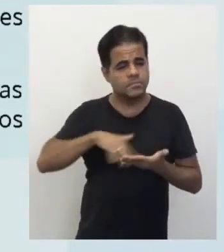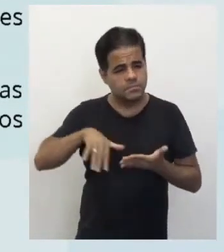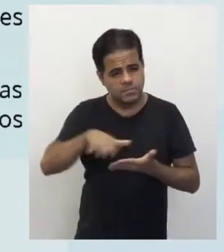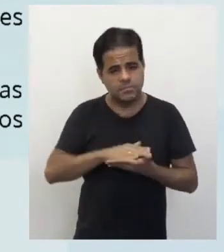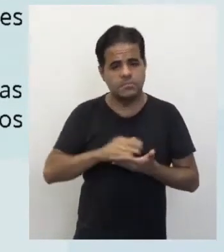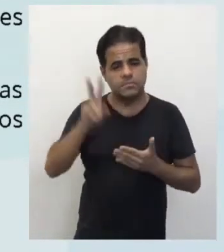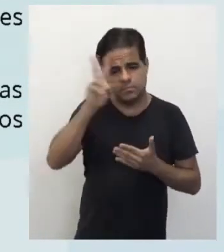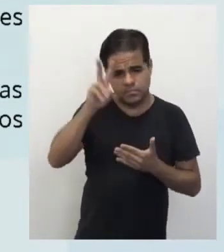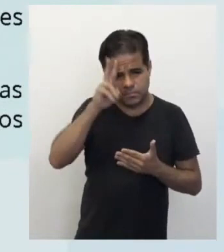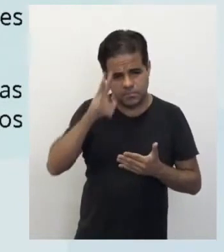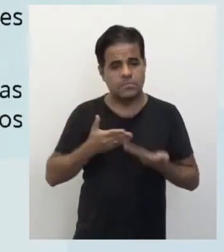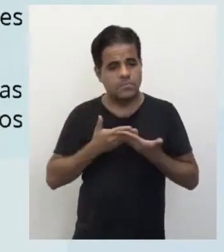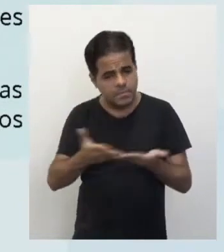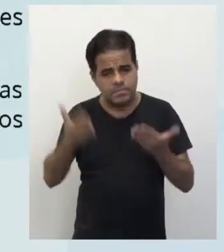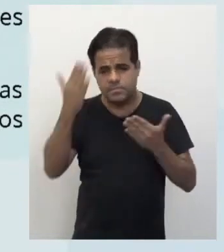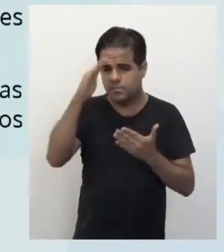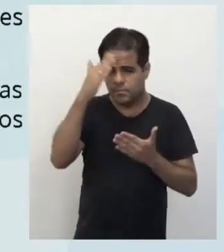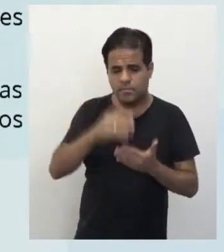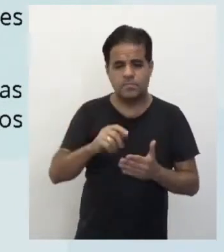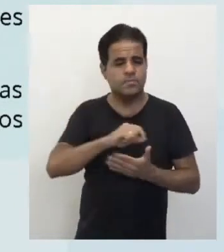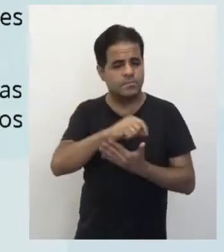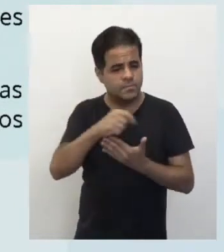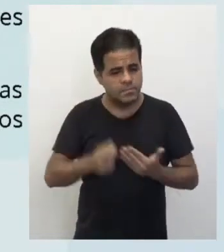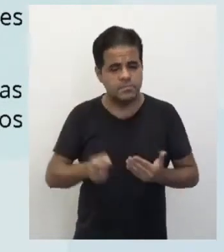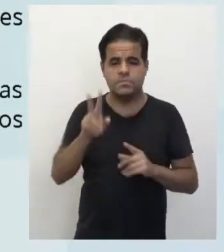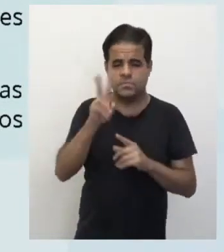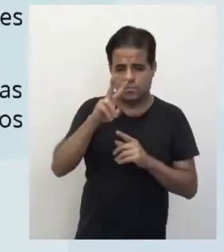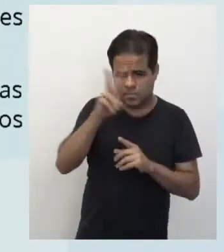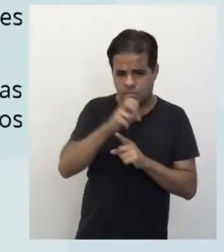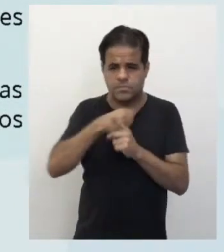fontes históricas para a compreensão de fenômenos